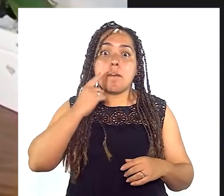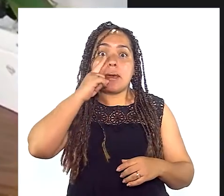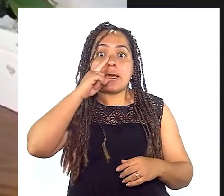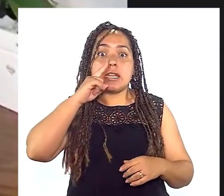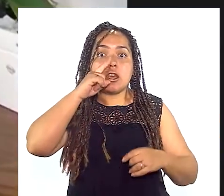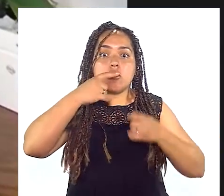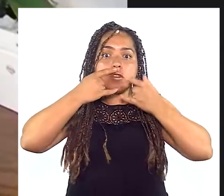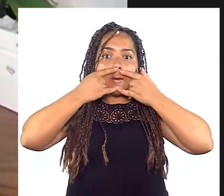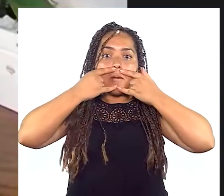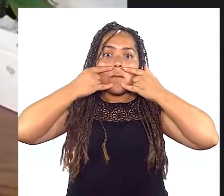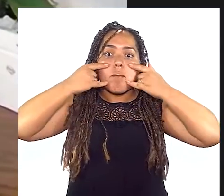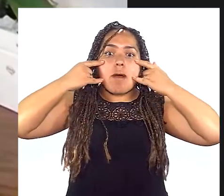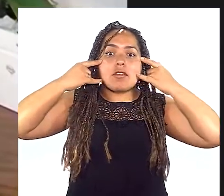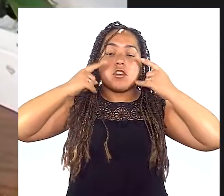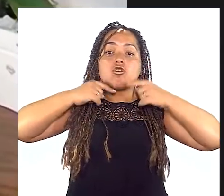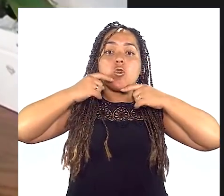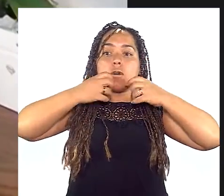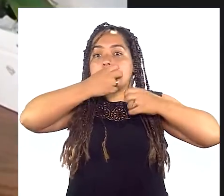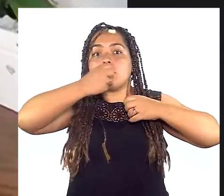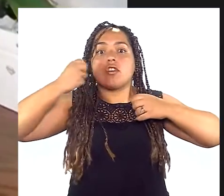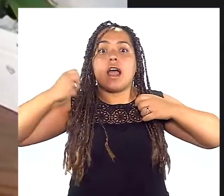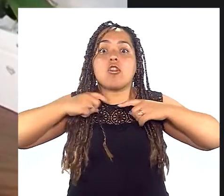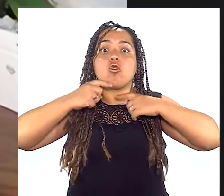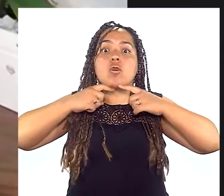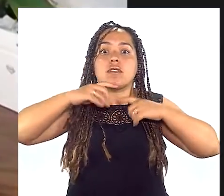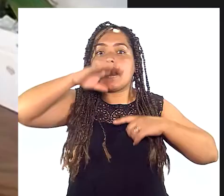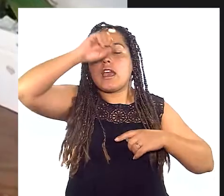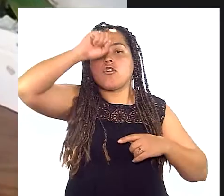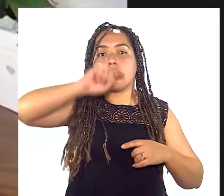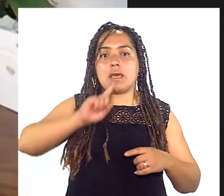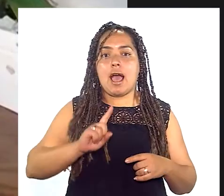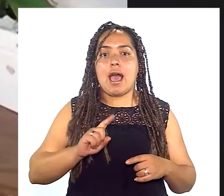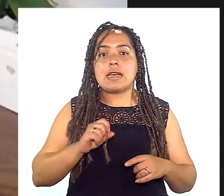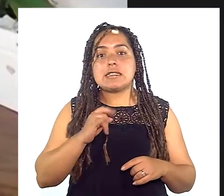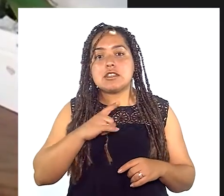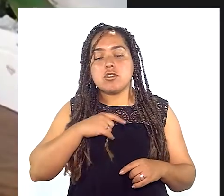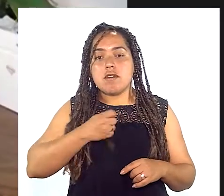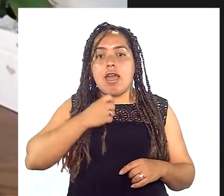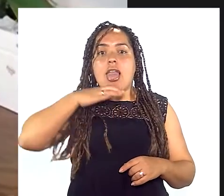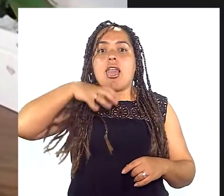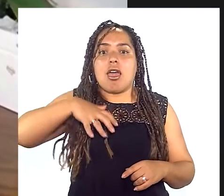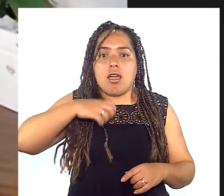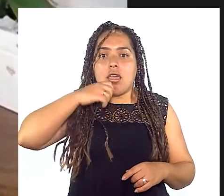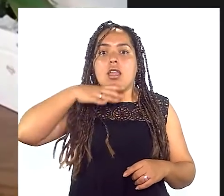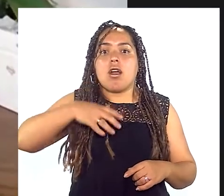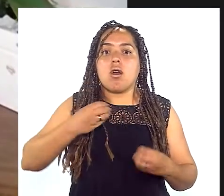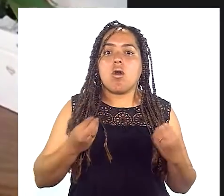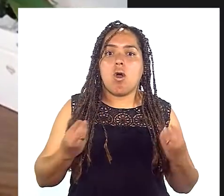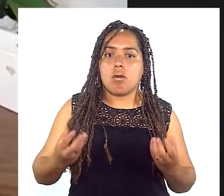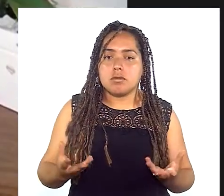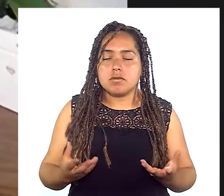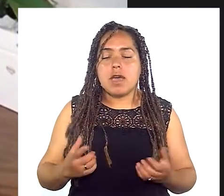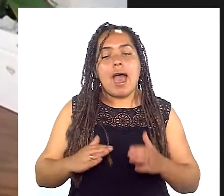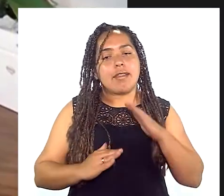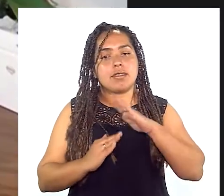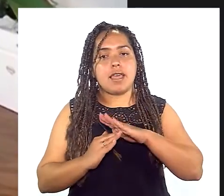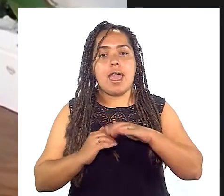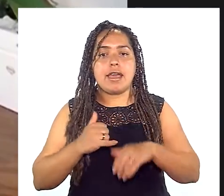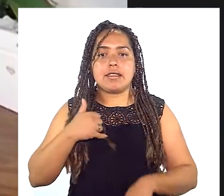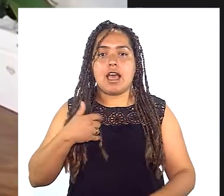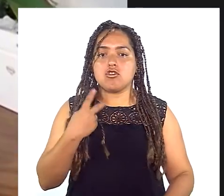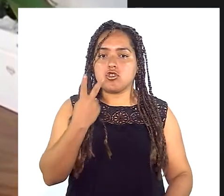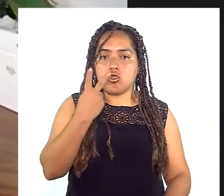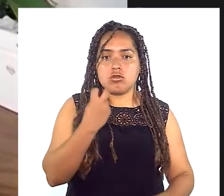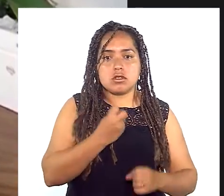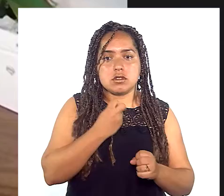elas têm um risco de sufocamento, porque eles não vão ter maturidade neurológica de tirar a máscara se eles estiverem, por exemplo, incomodados. Então, até os 2